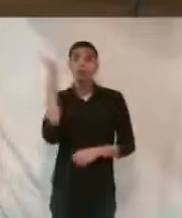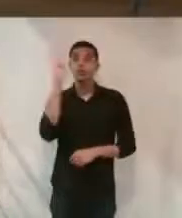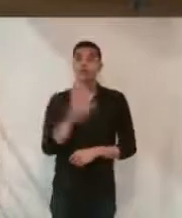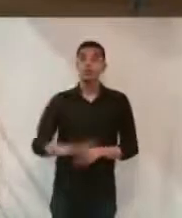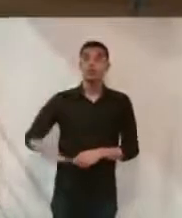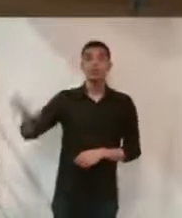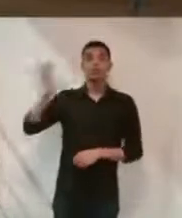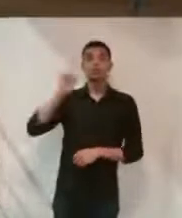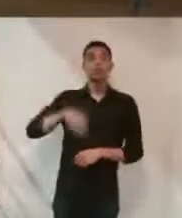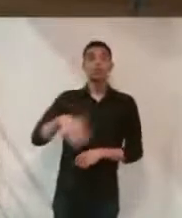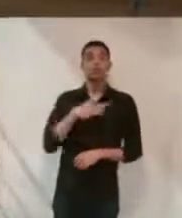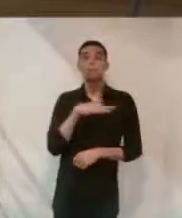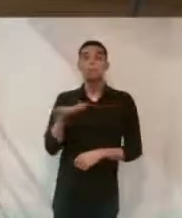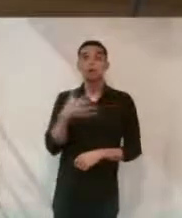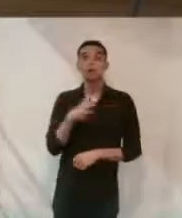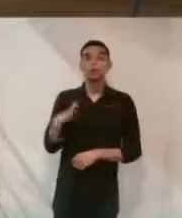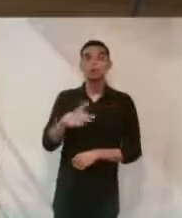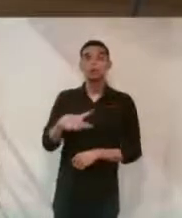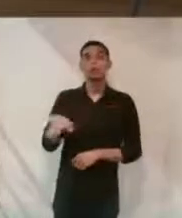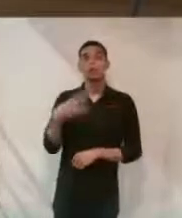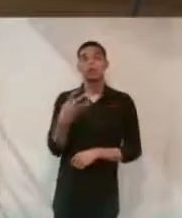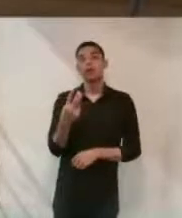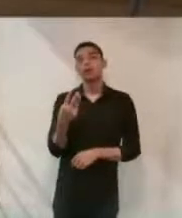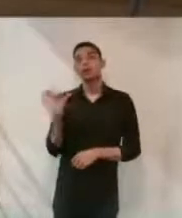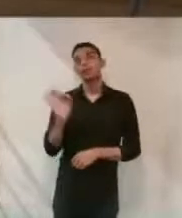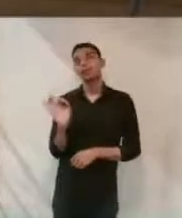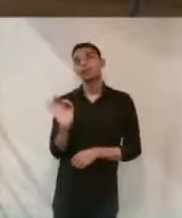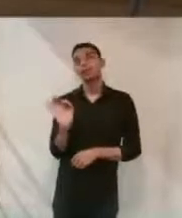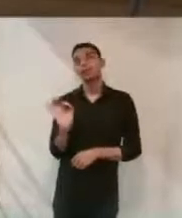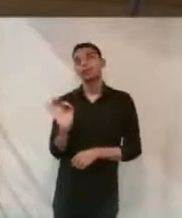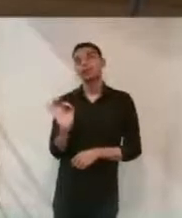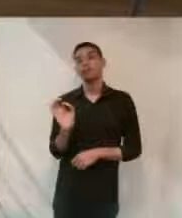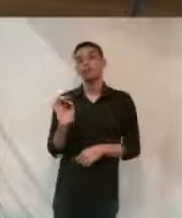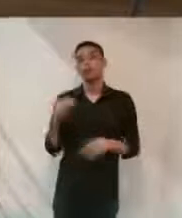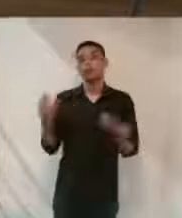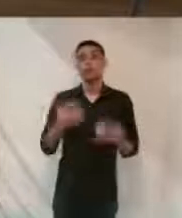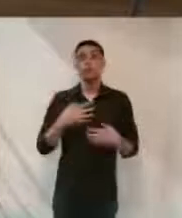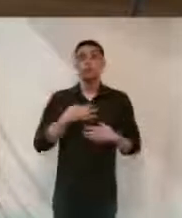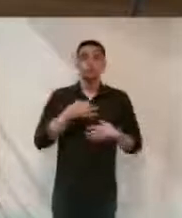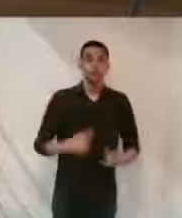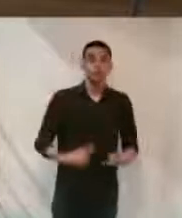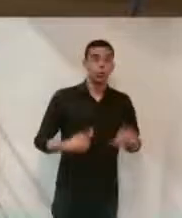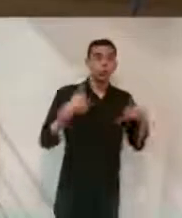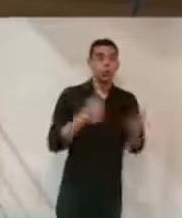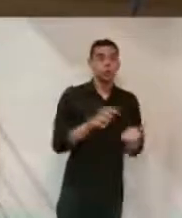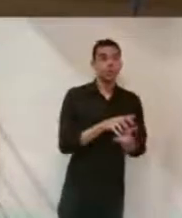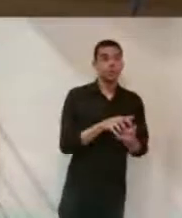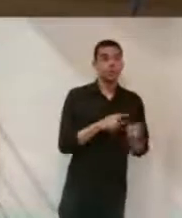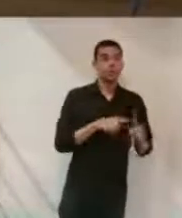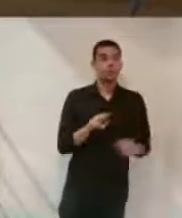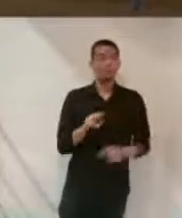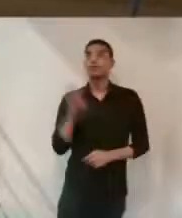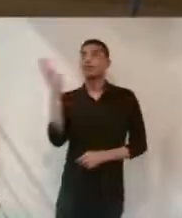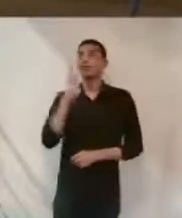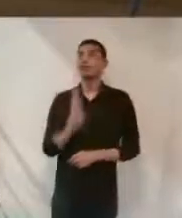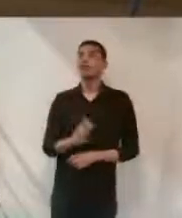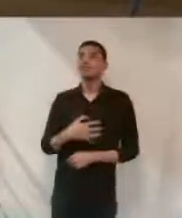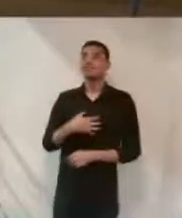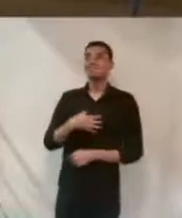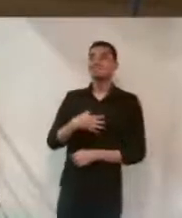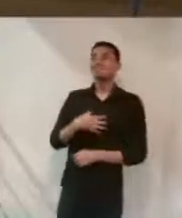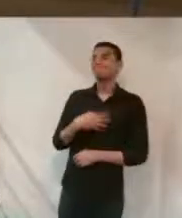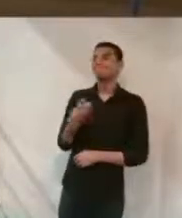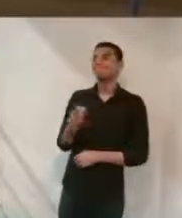43%. É o orgulho, ao mesmo tempo, ferido do ponto de vista nacional. E essa postura nos leva a pensar